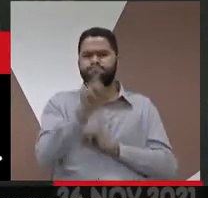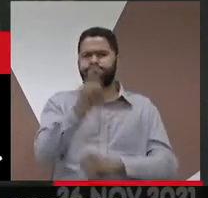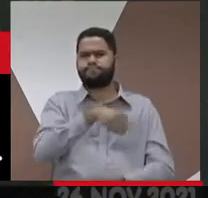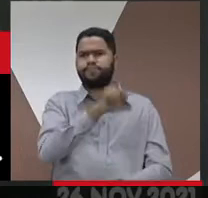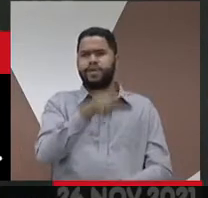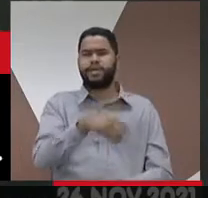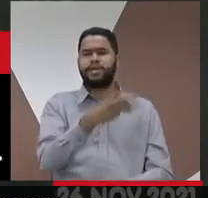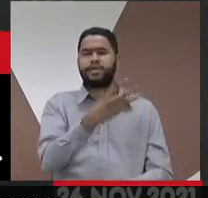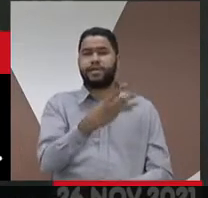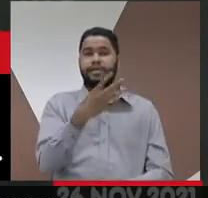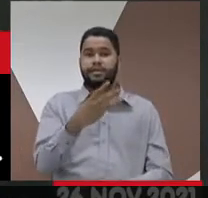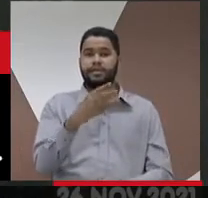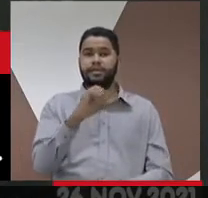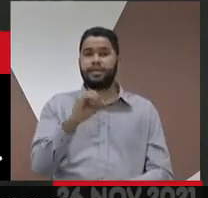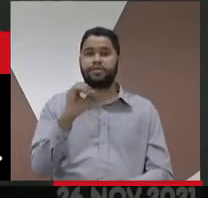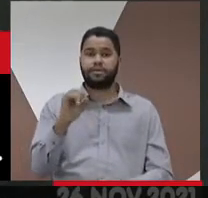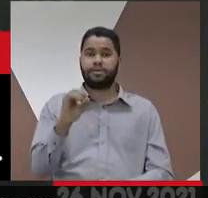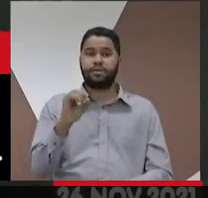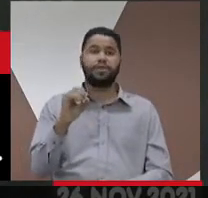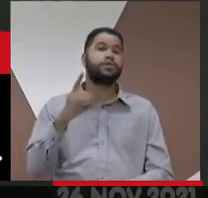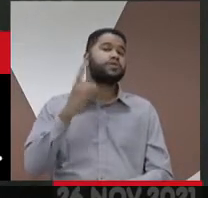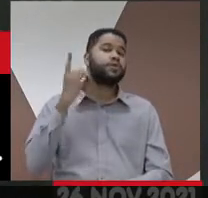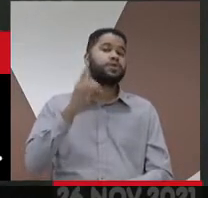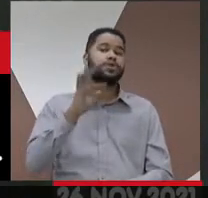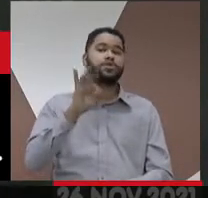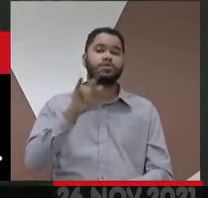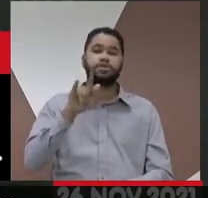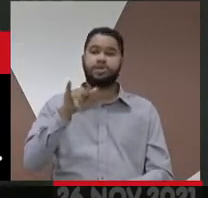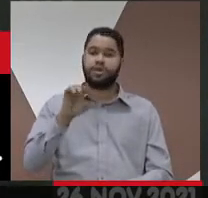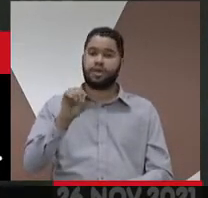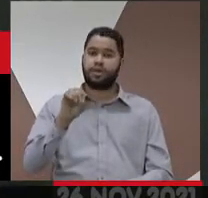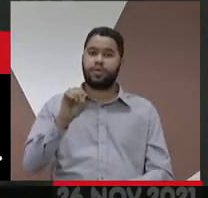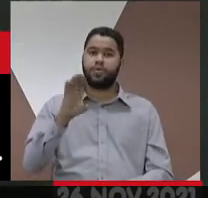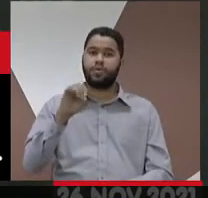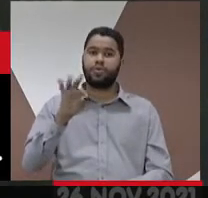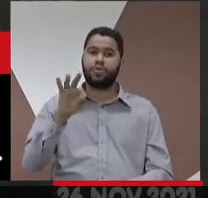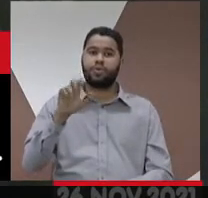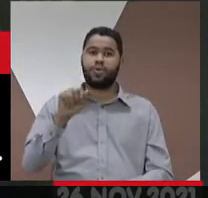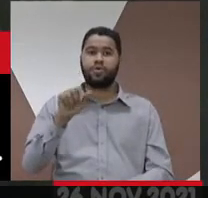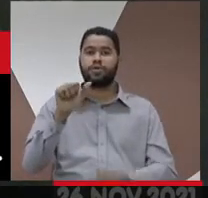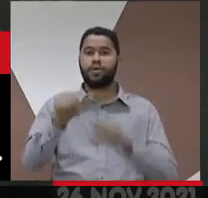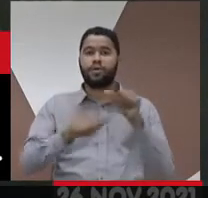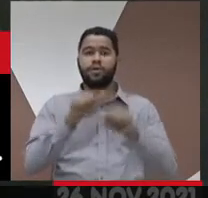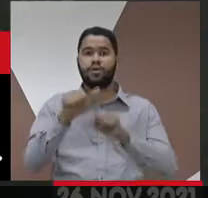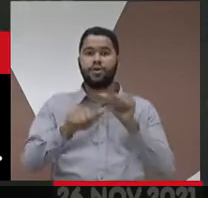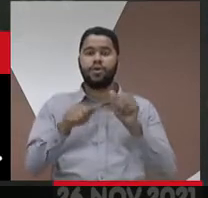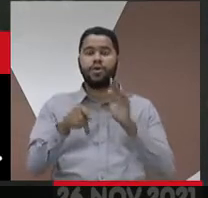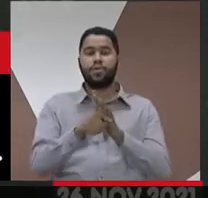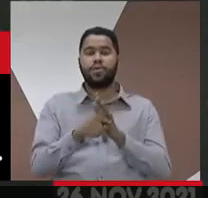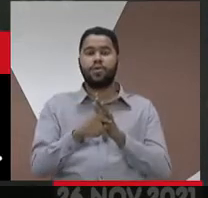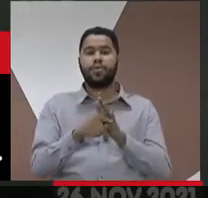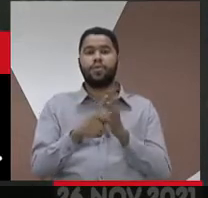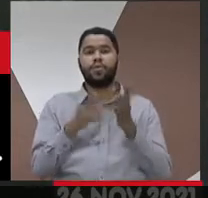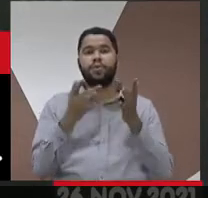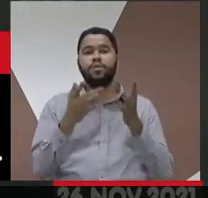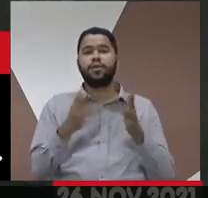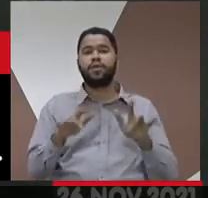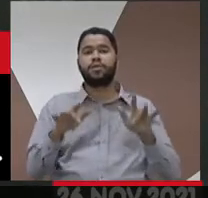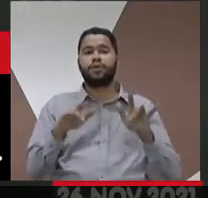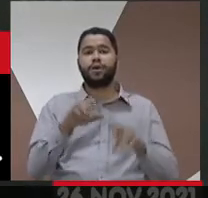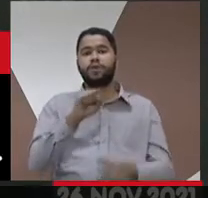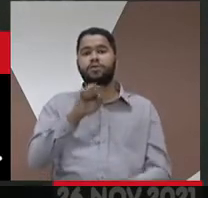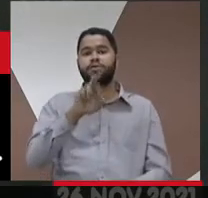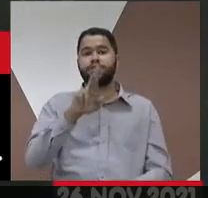3300 de 2001, do deputado Tiago Costa, que altera os limites do Monumento Natural Estadual da